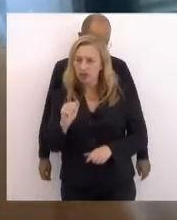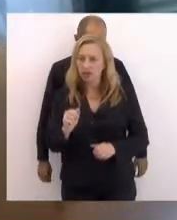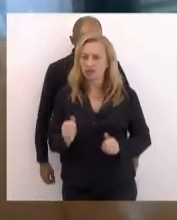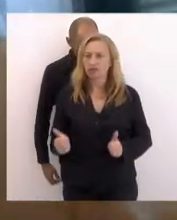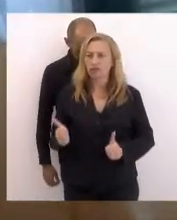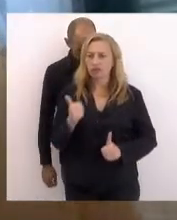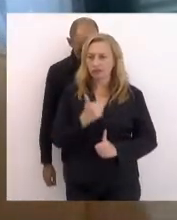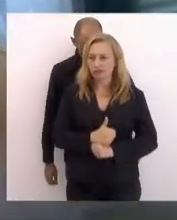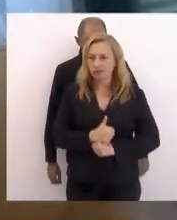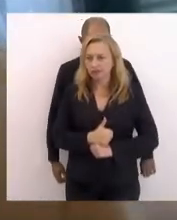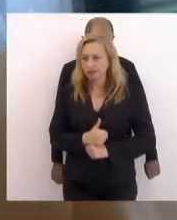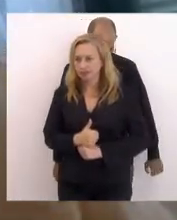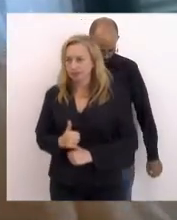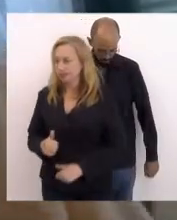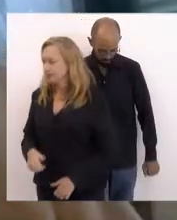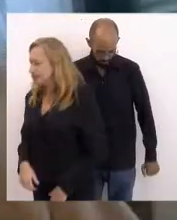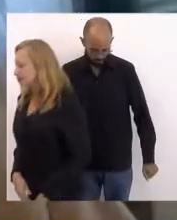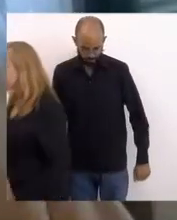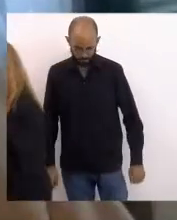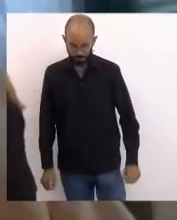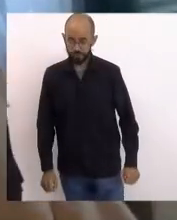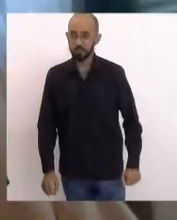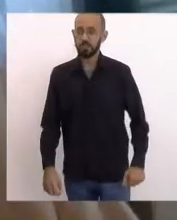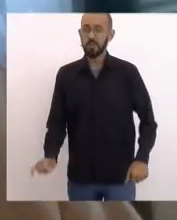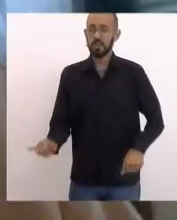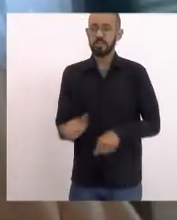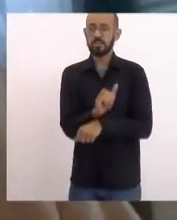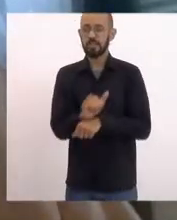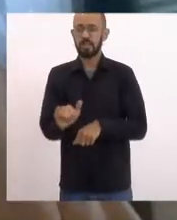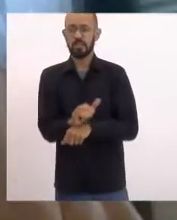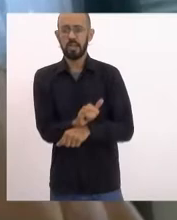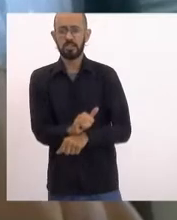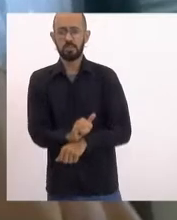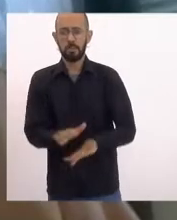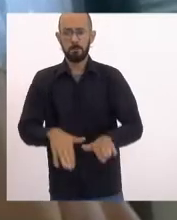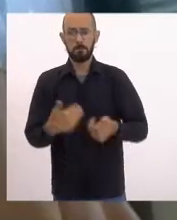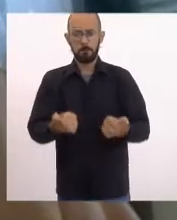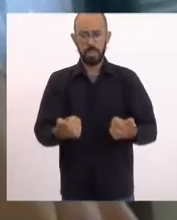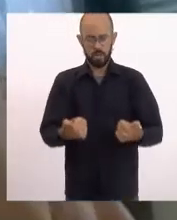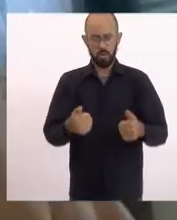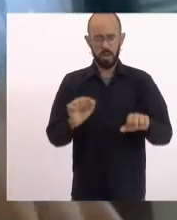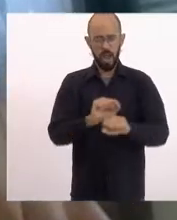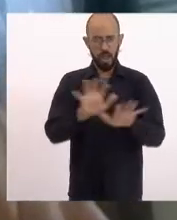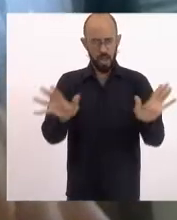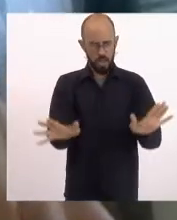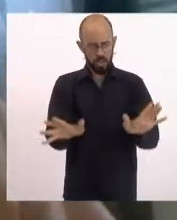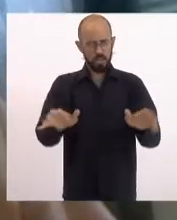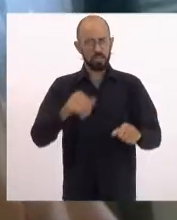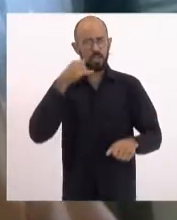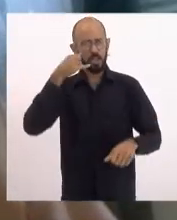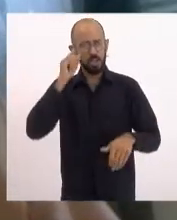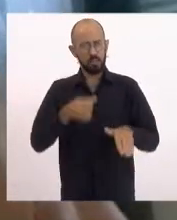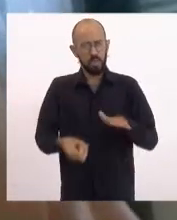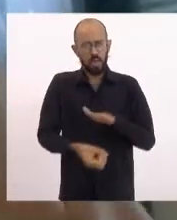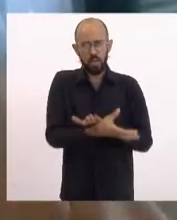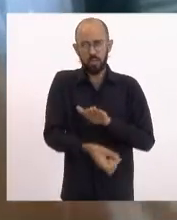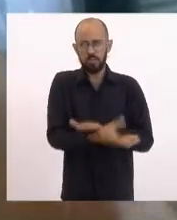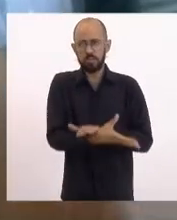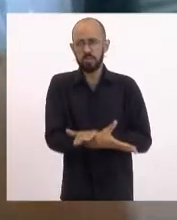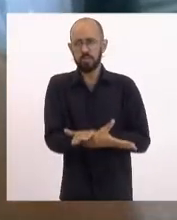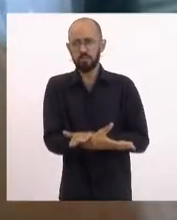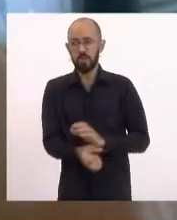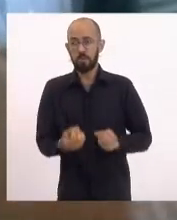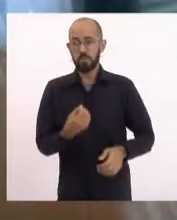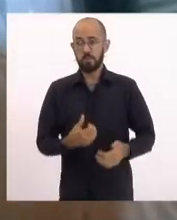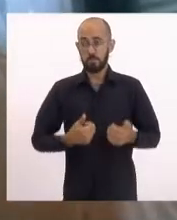decisão colegiada, instrumentos para aumentar a eficiência, a transparência e combater a corrupção. Muito bem. Depois